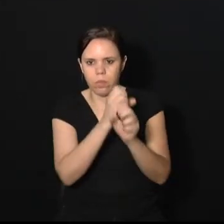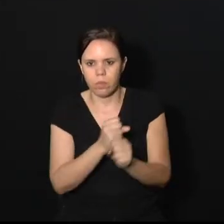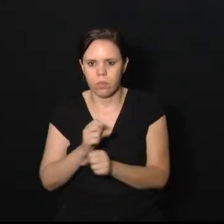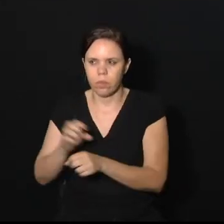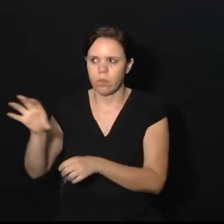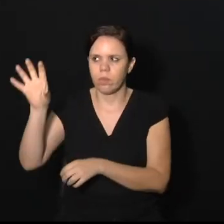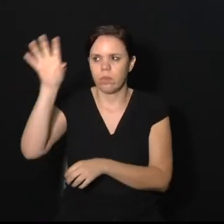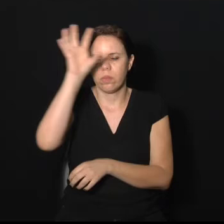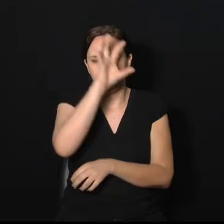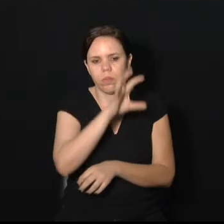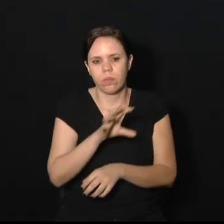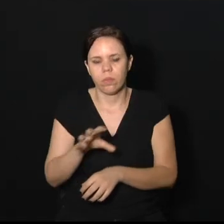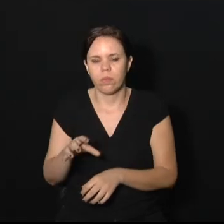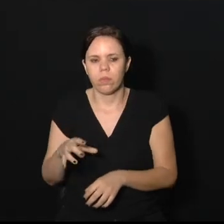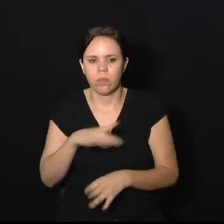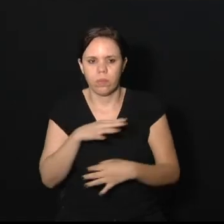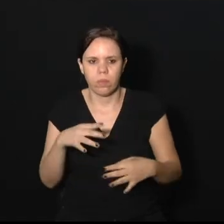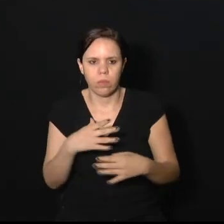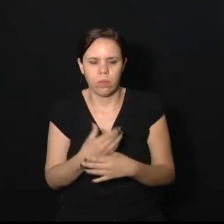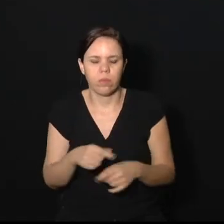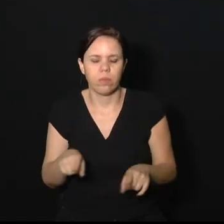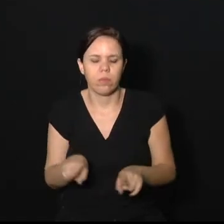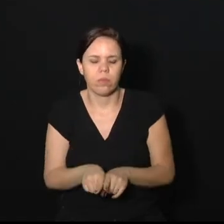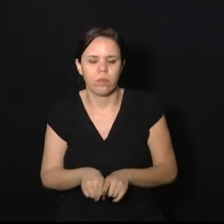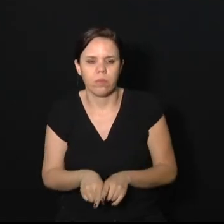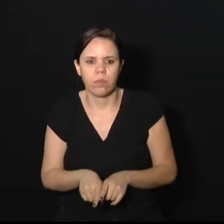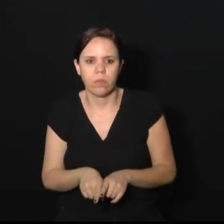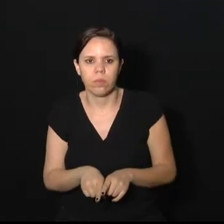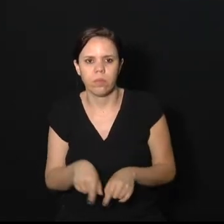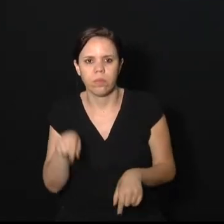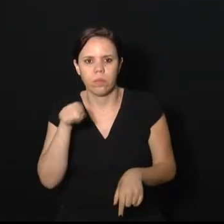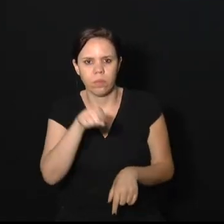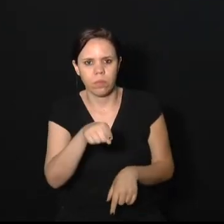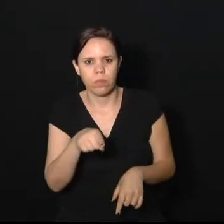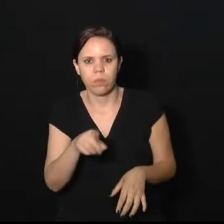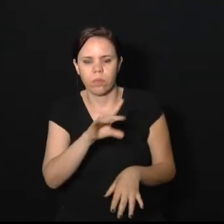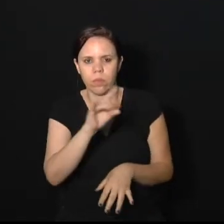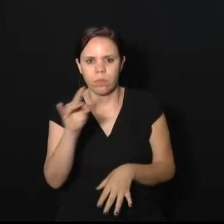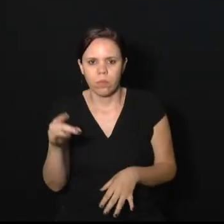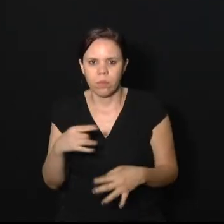naquela cidade. E, de acordo com essa nota de cada